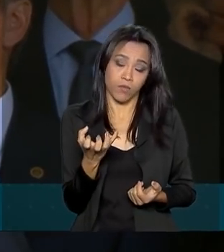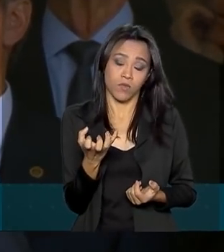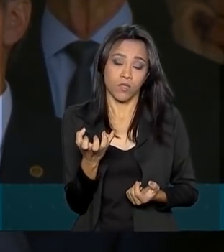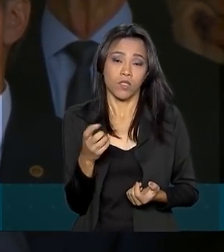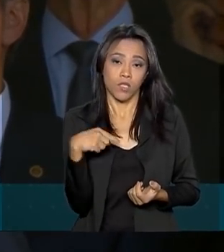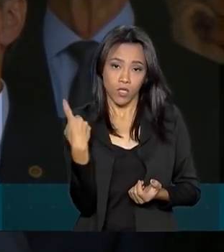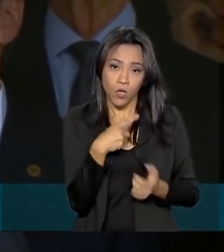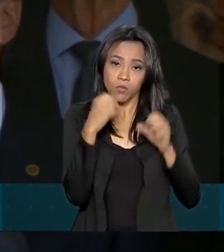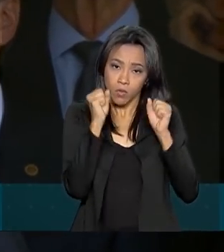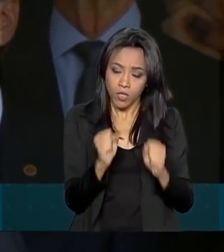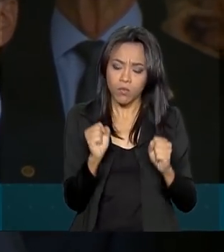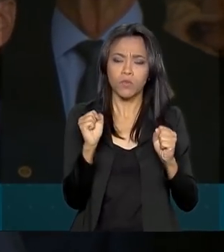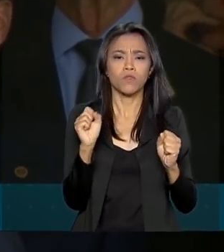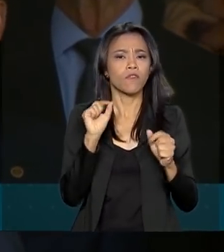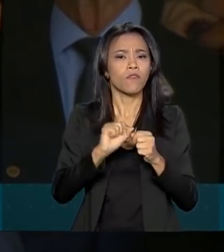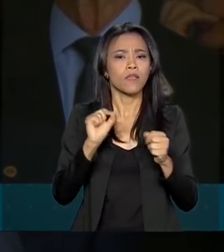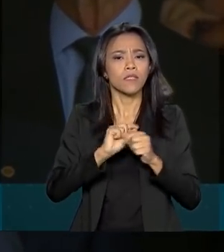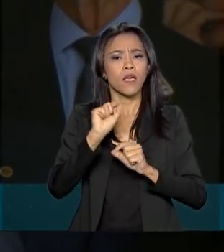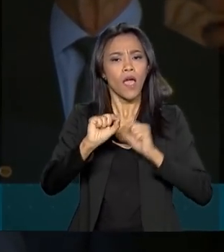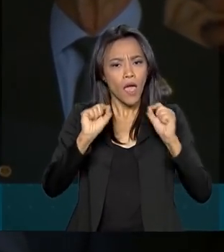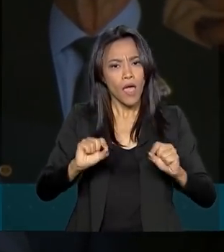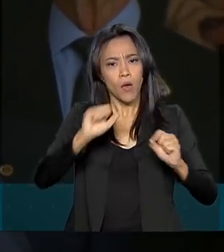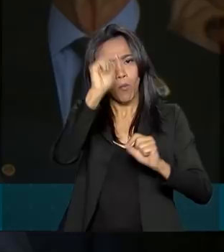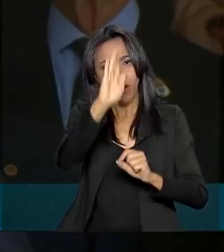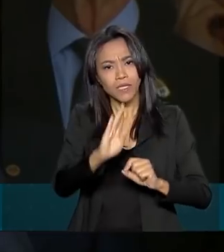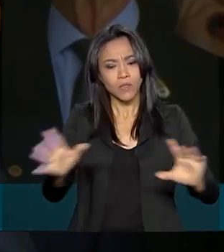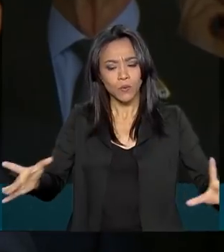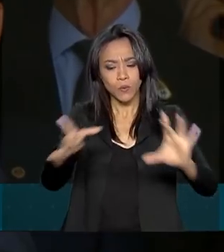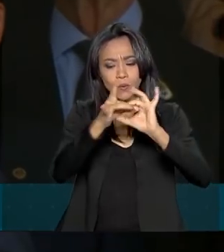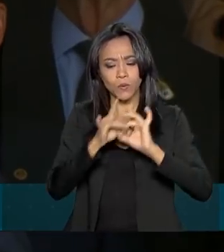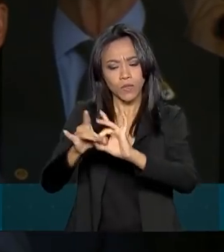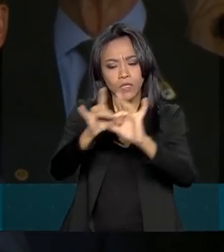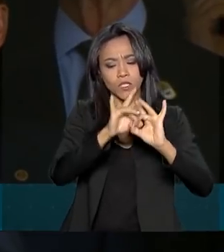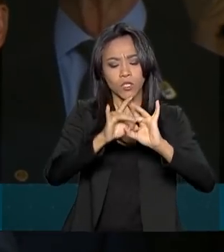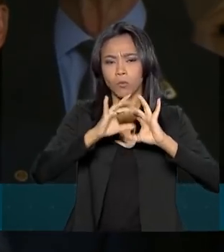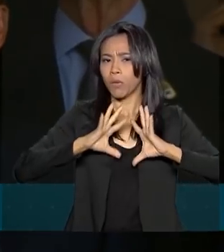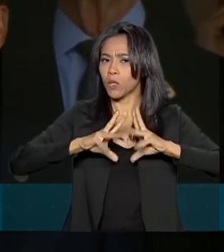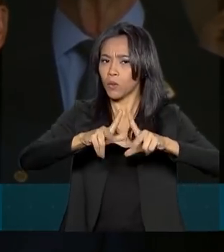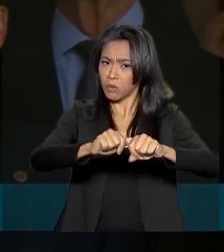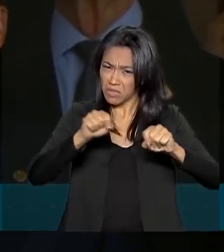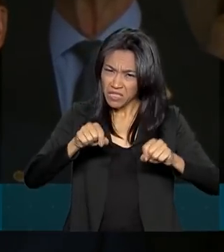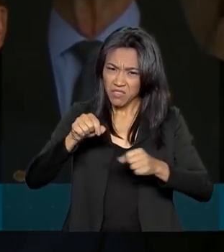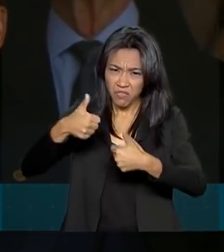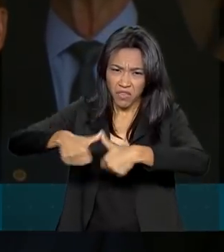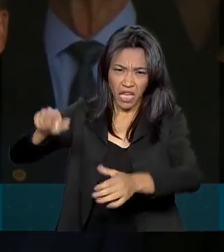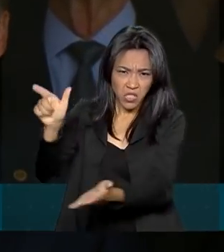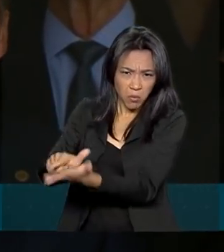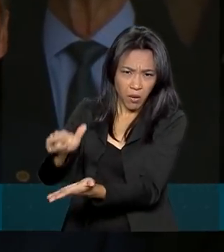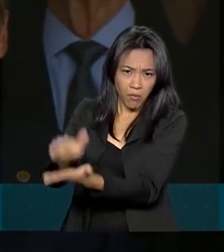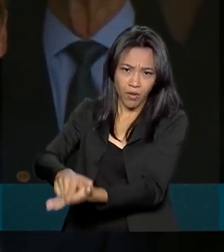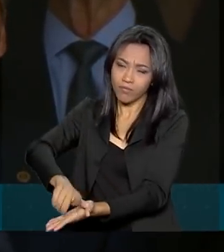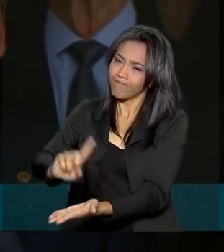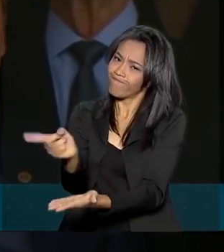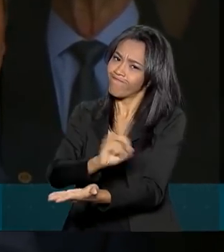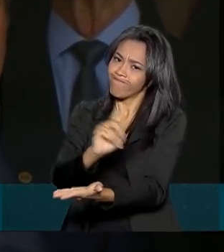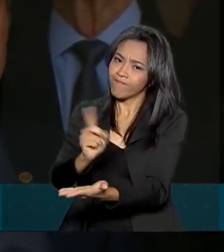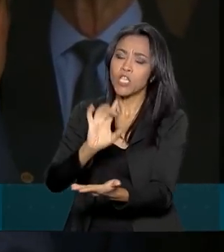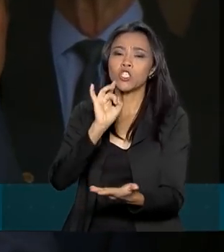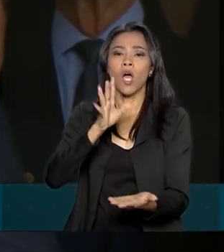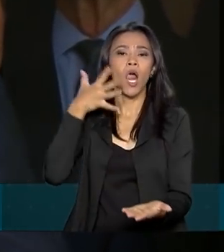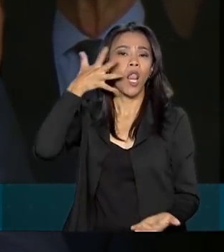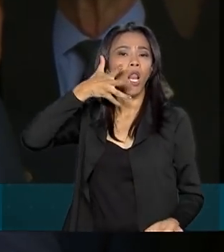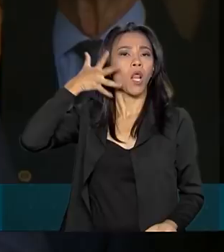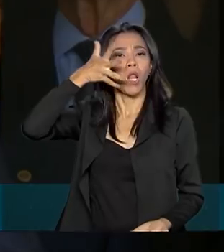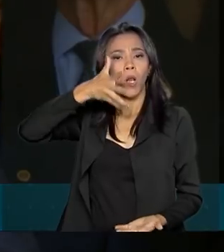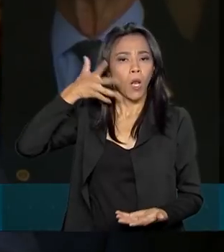nossa união é um Brasil melhor para todos. Isso tem que sair do papel, tem que sair do discurso fácil